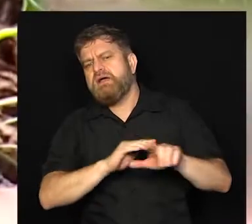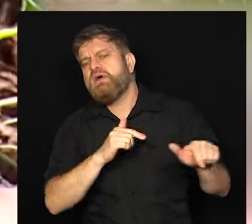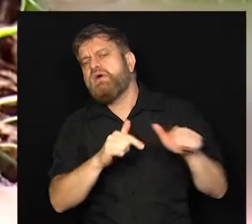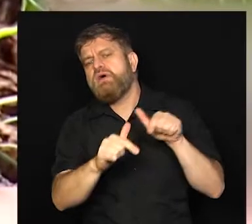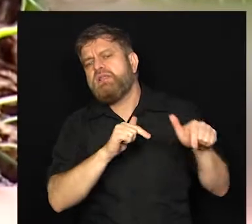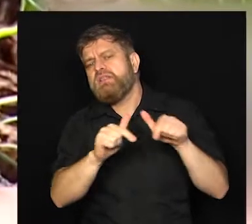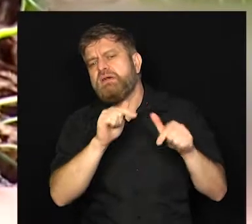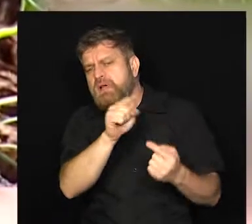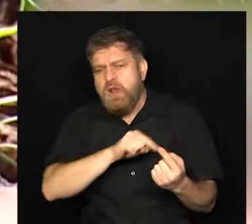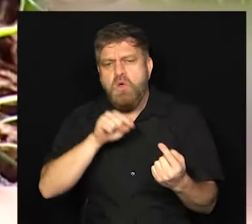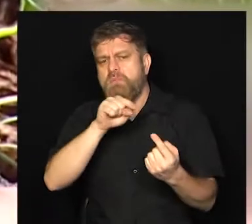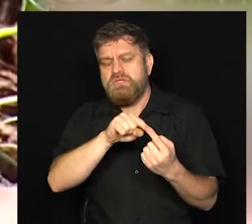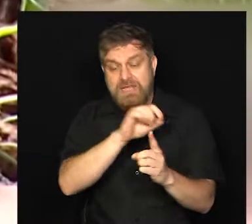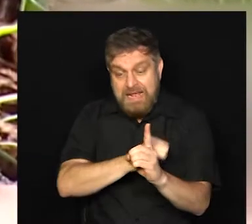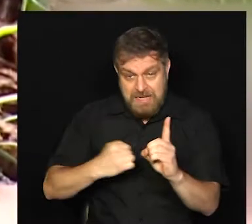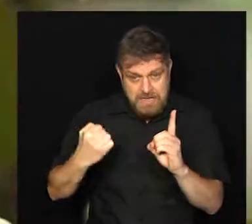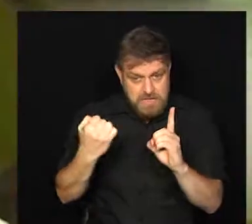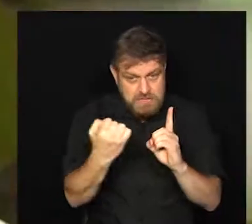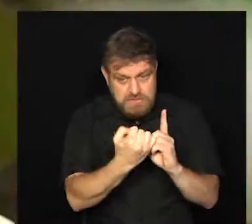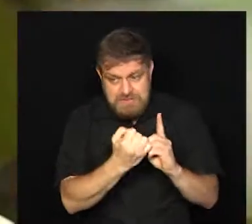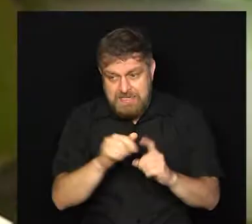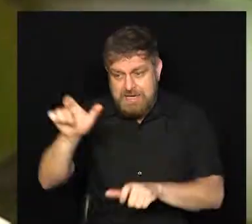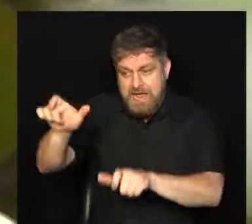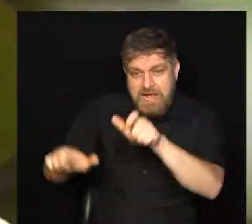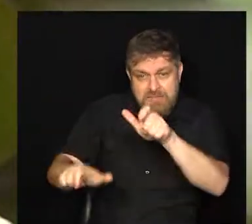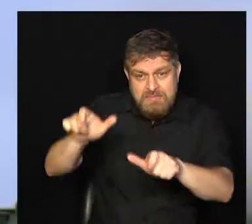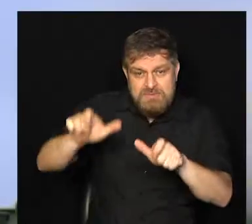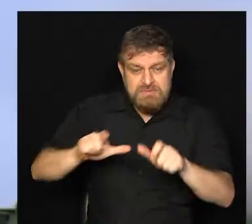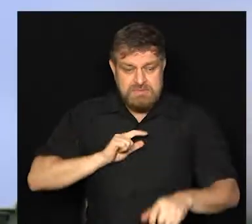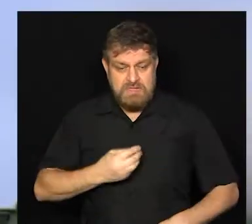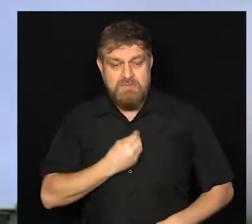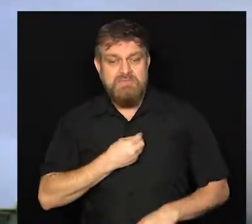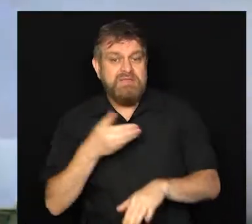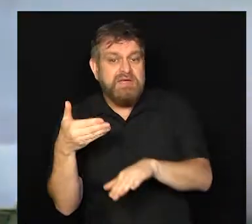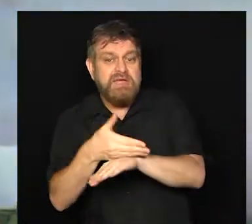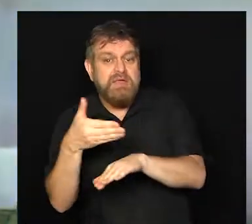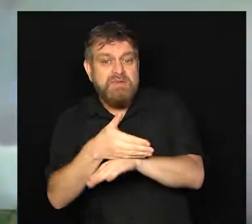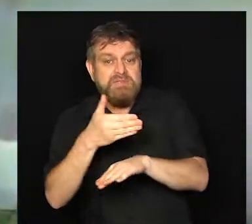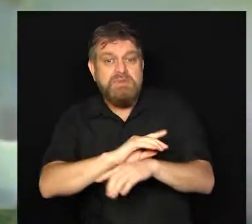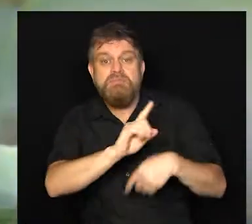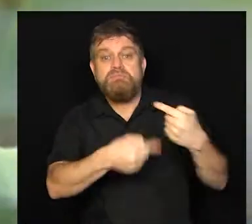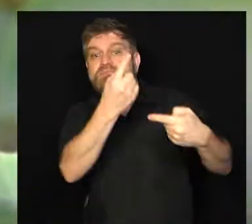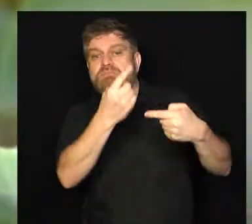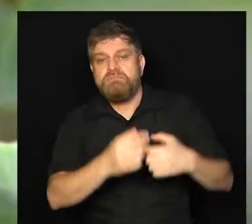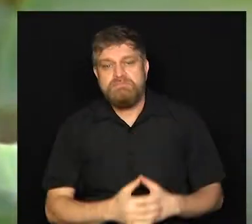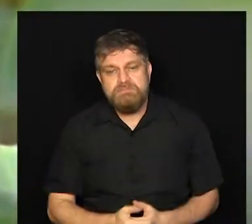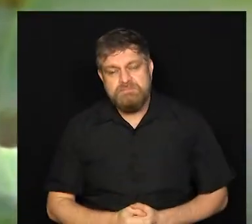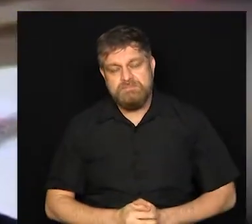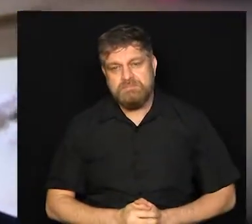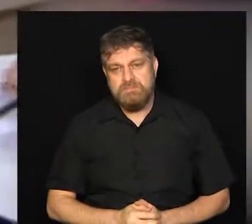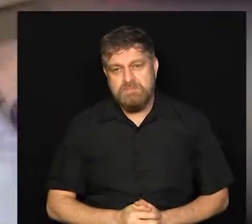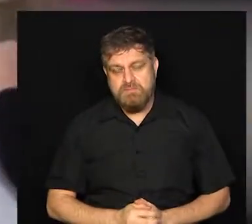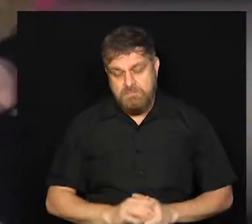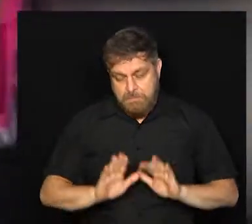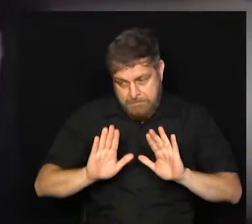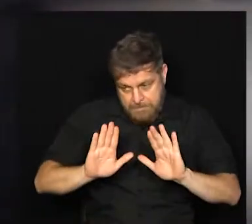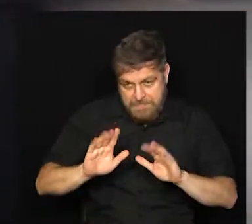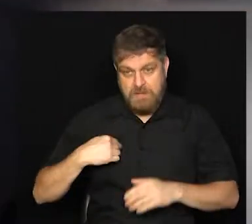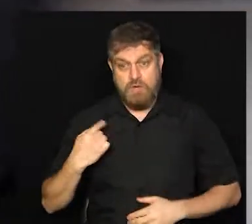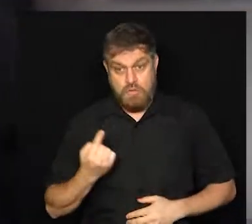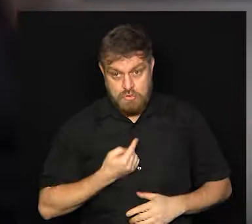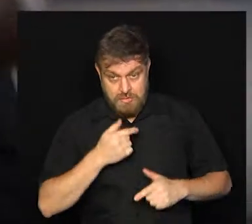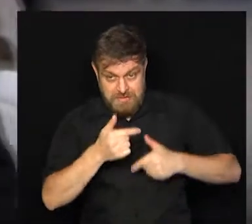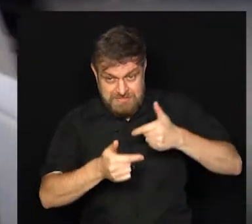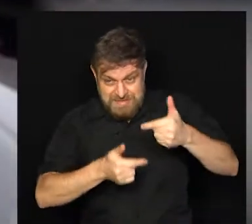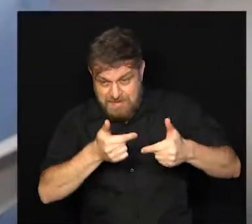para a transformação social desses jovens que fazem parte aí do Grupo Primavera? Olha, o nosso